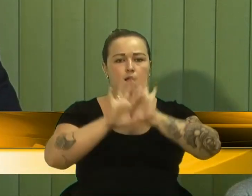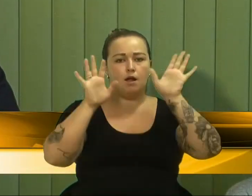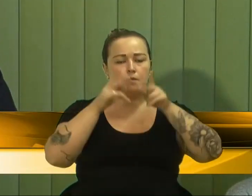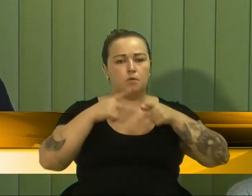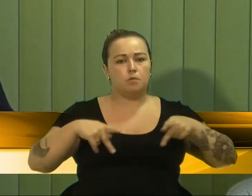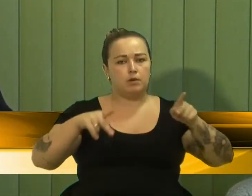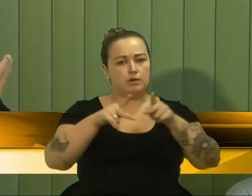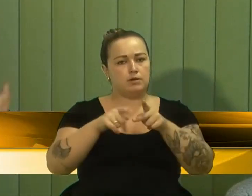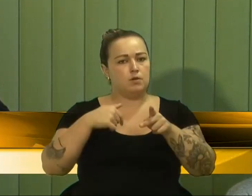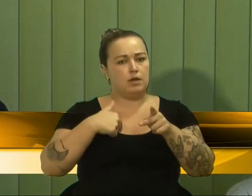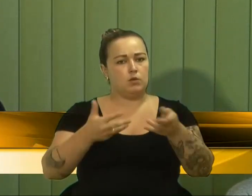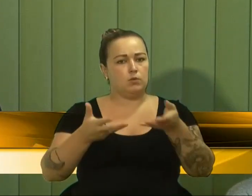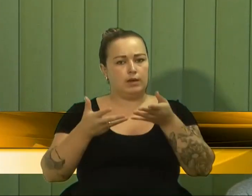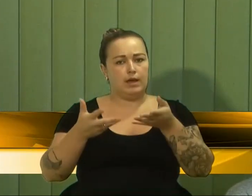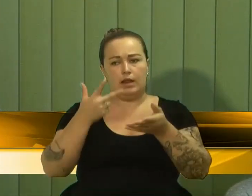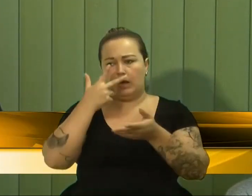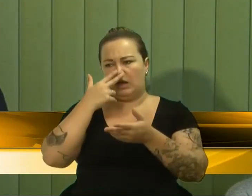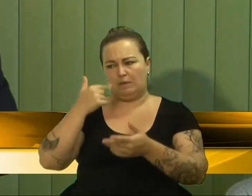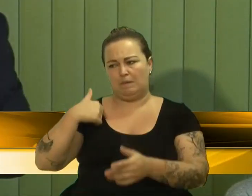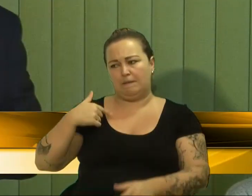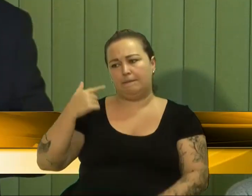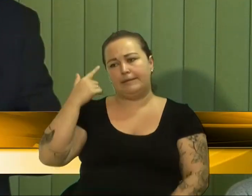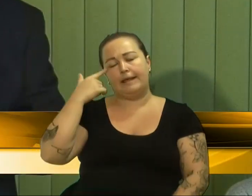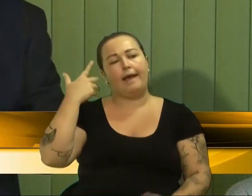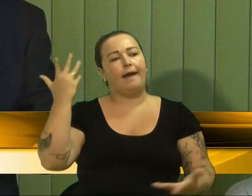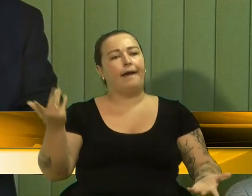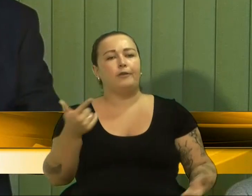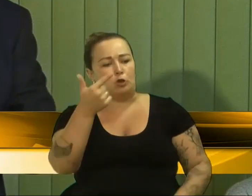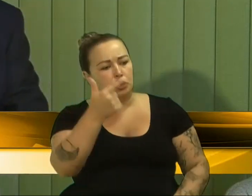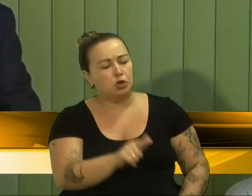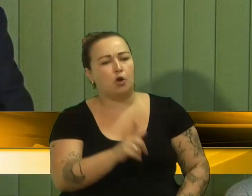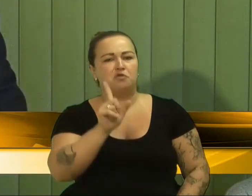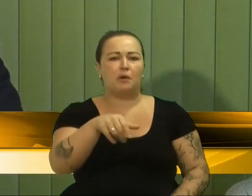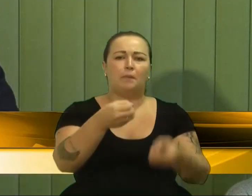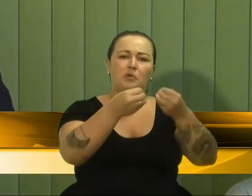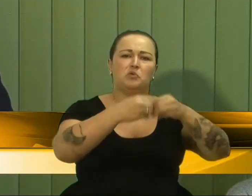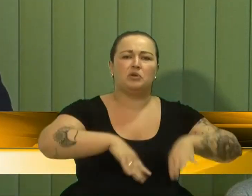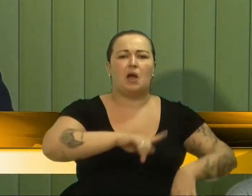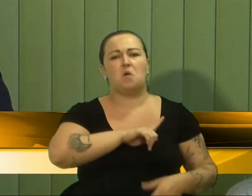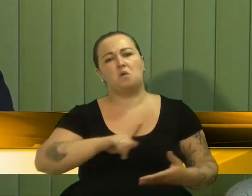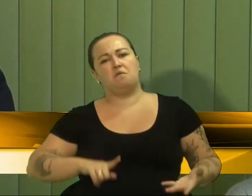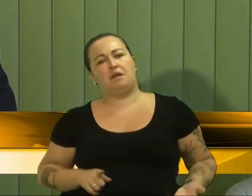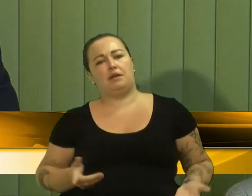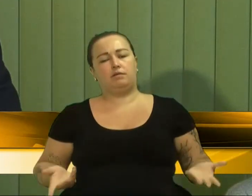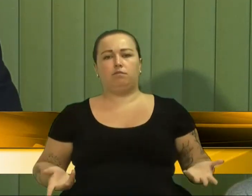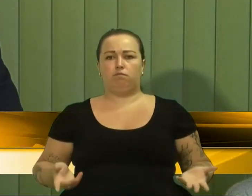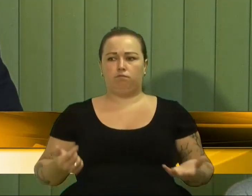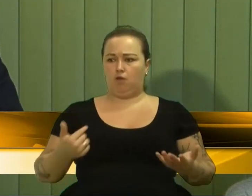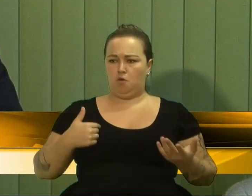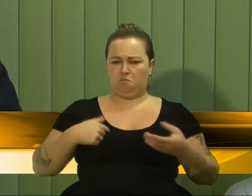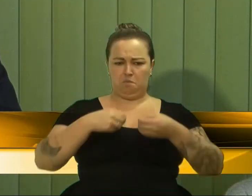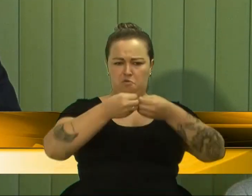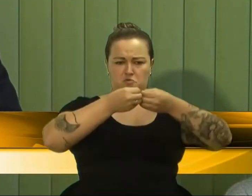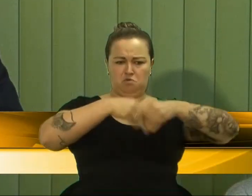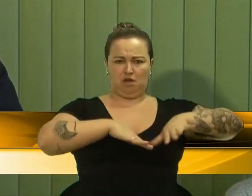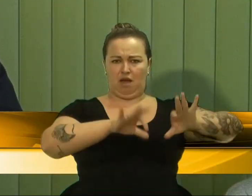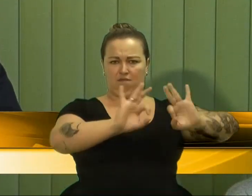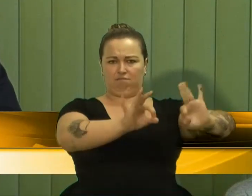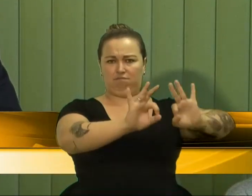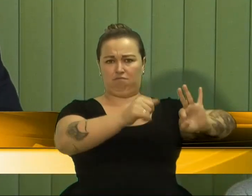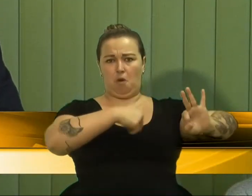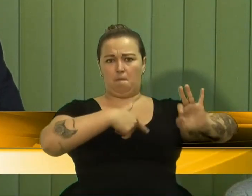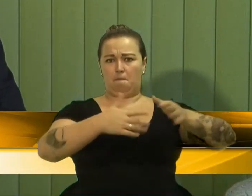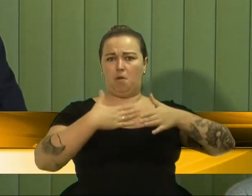não quero, é que a sua fala me pareceu assim, Alberto, já está querendo prejudicar o governo que entrou? Não estou querendo prejudicar ninguém, eu só estou querendo fazer meu